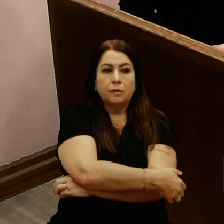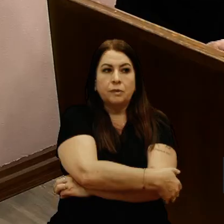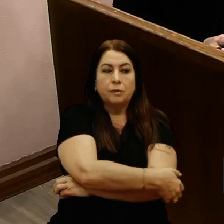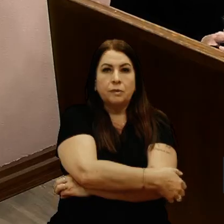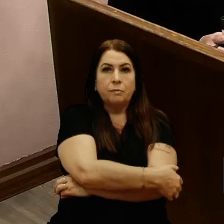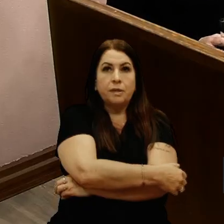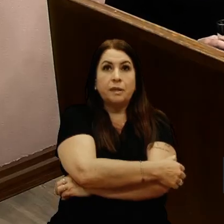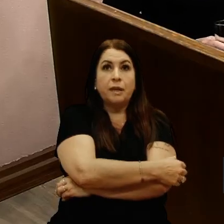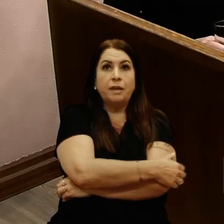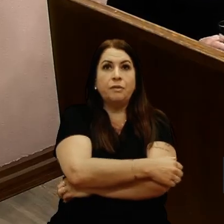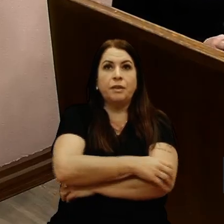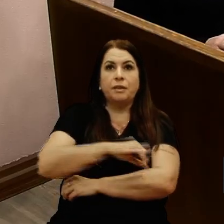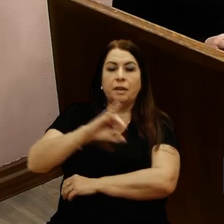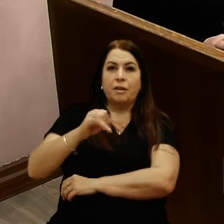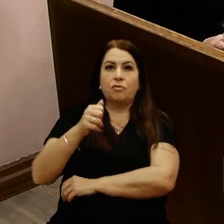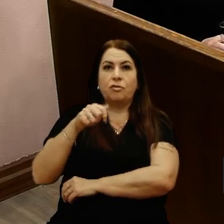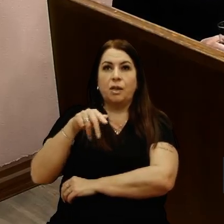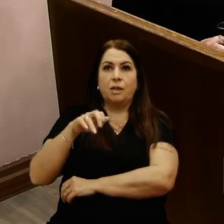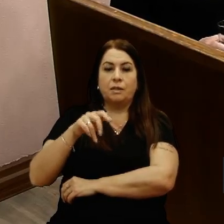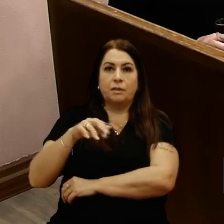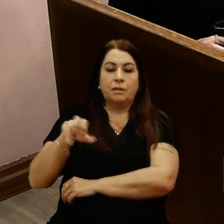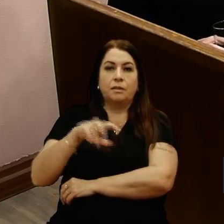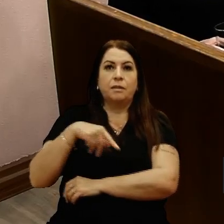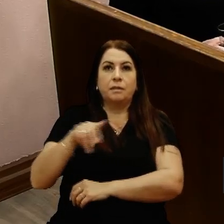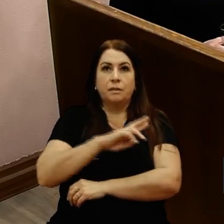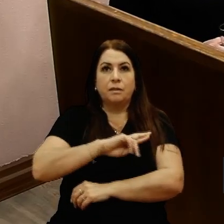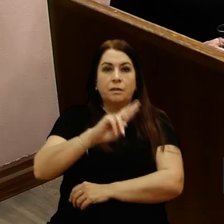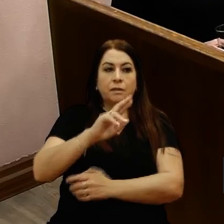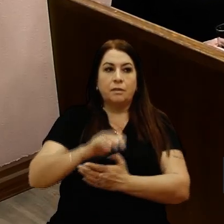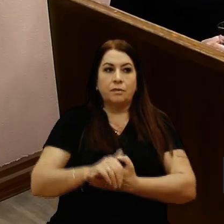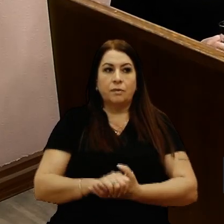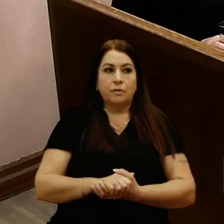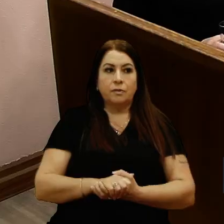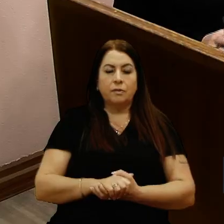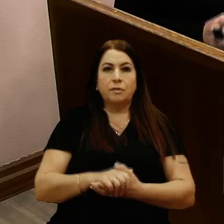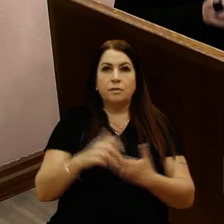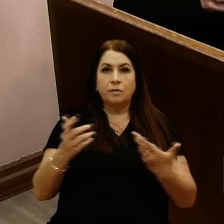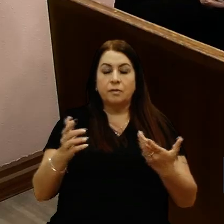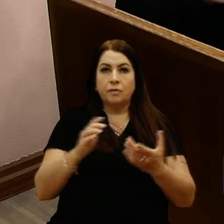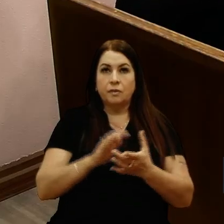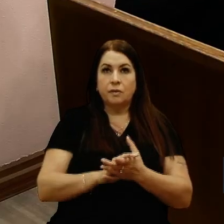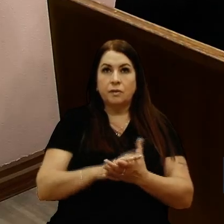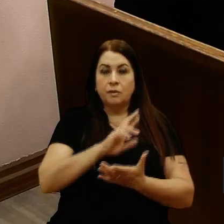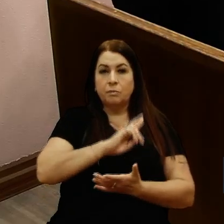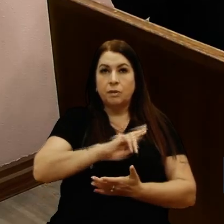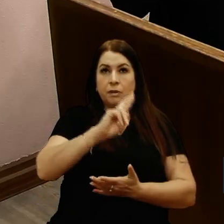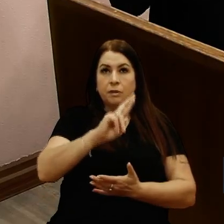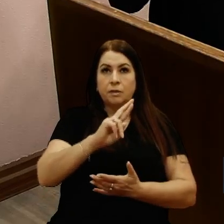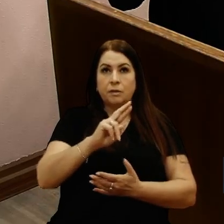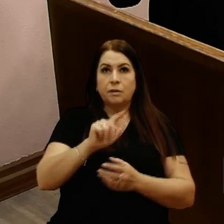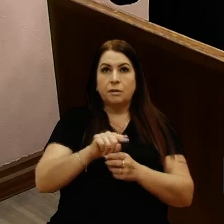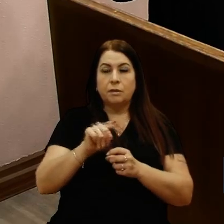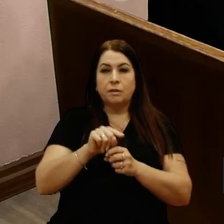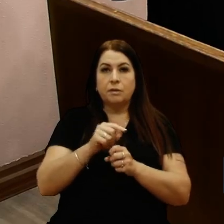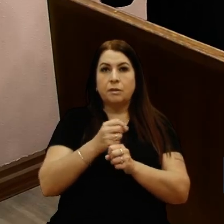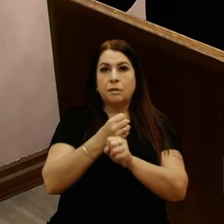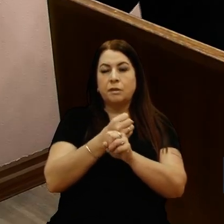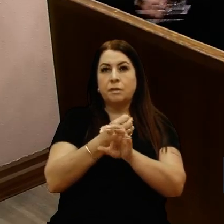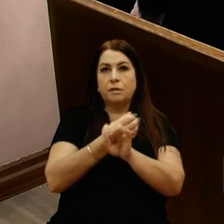E a Jaqueline Marques, representando a 4ª CRE, a Márcia Carvalho, representando a SMED.